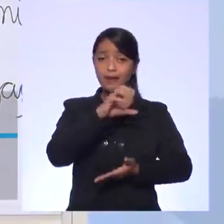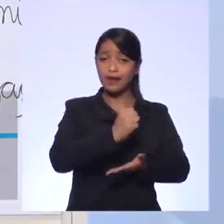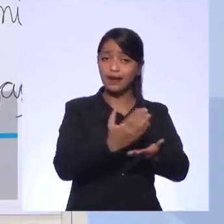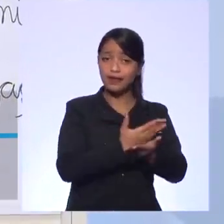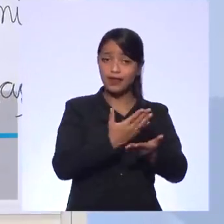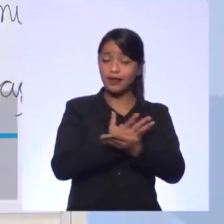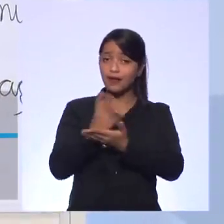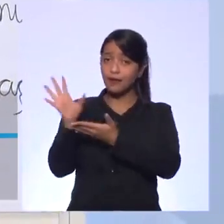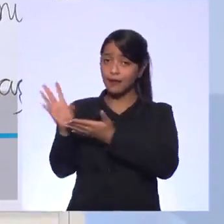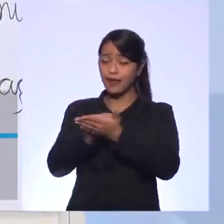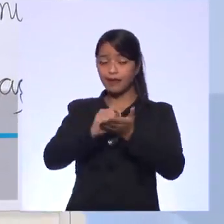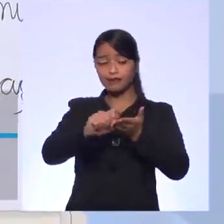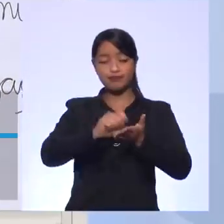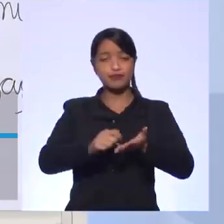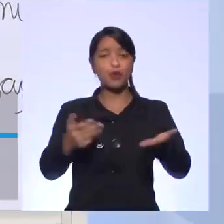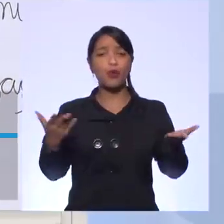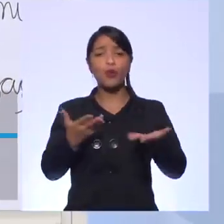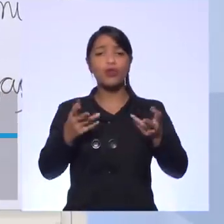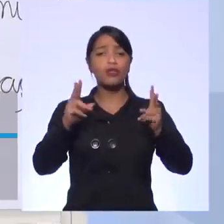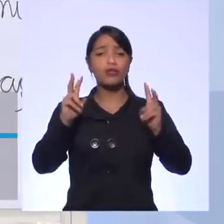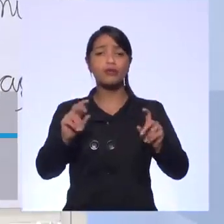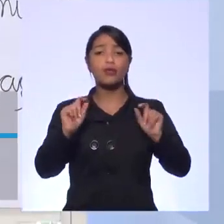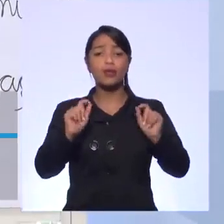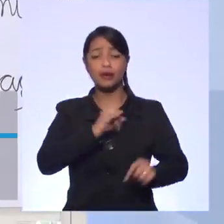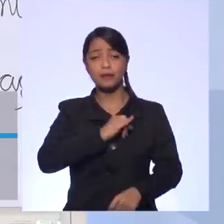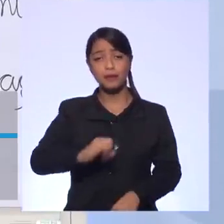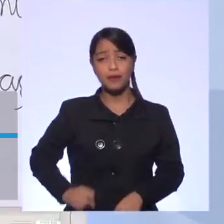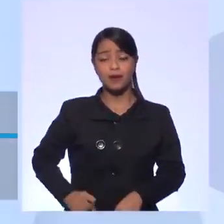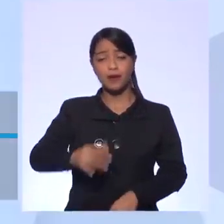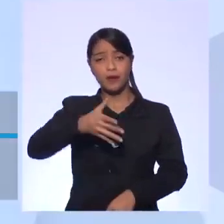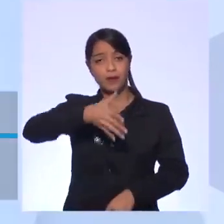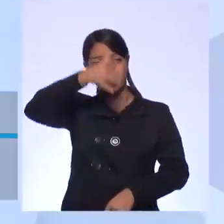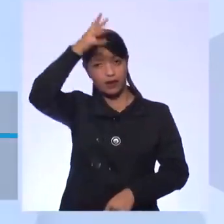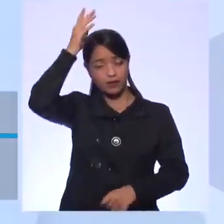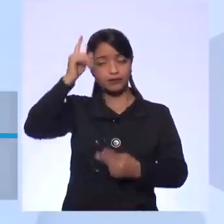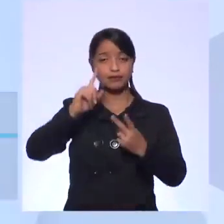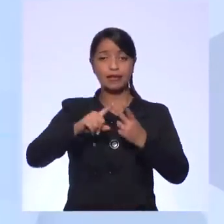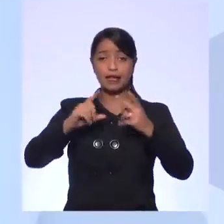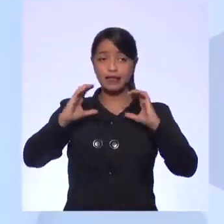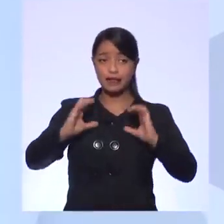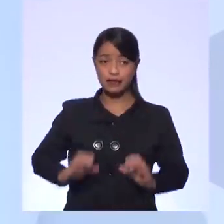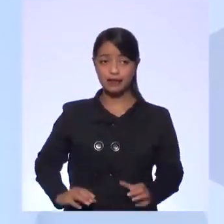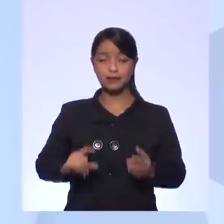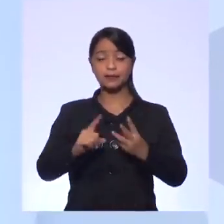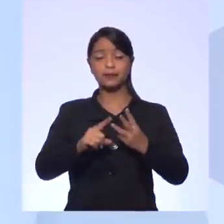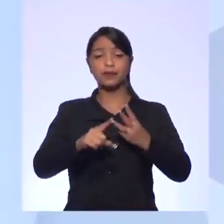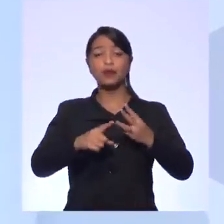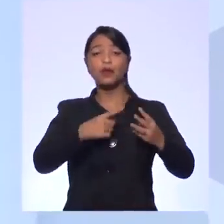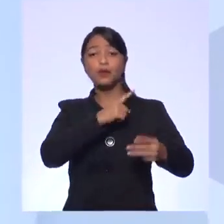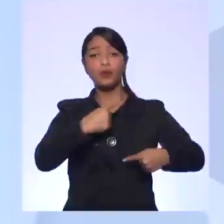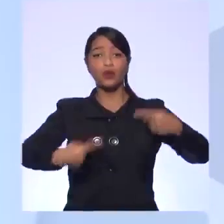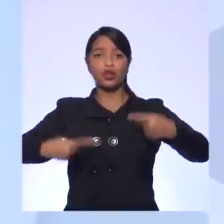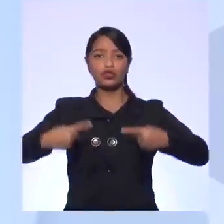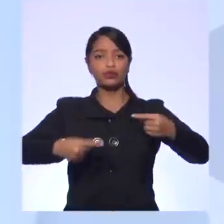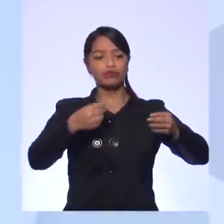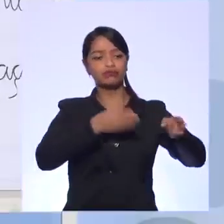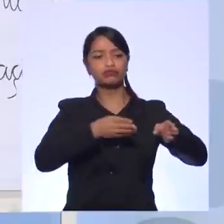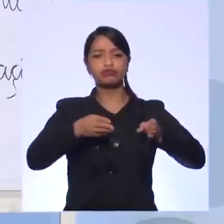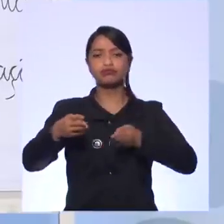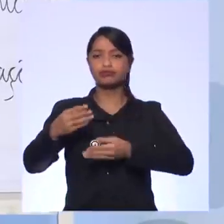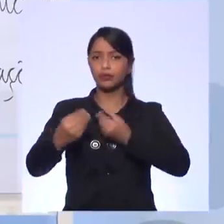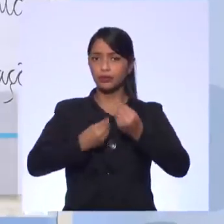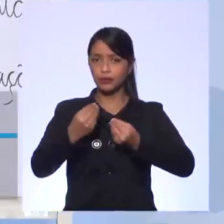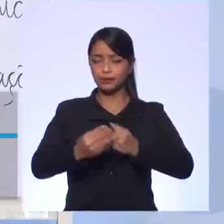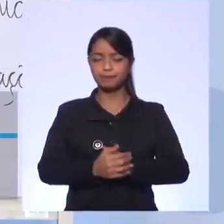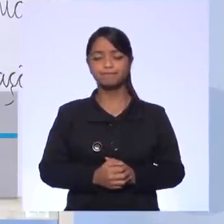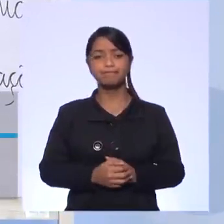falando sobre o Império Romano, vamos falar sobre a cidadania e organização política, está bem? Então vamos lá. O